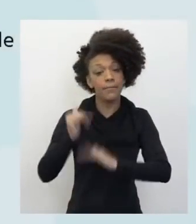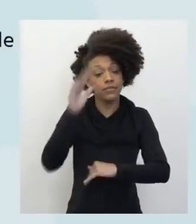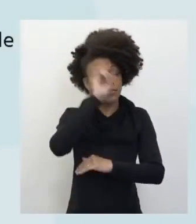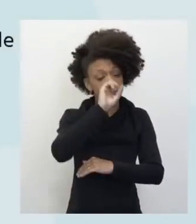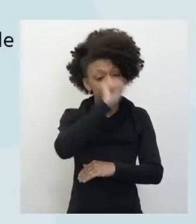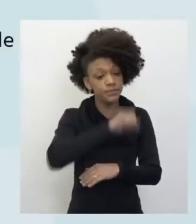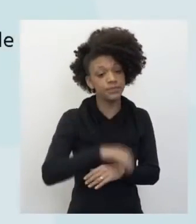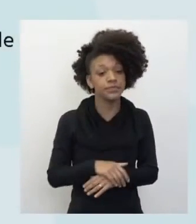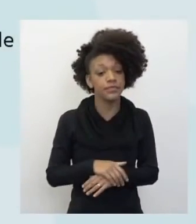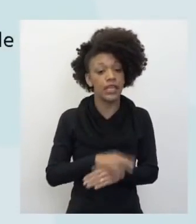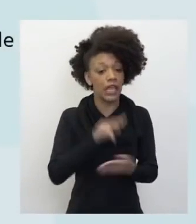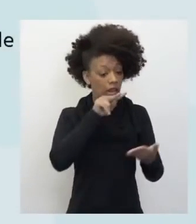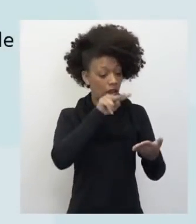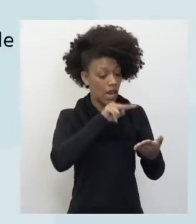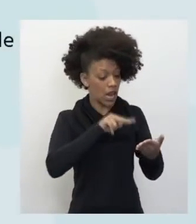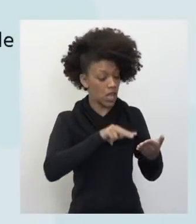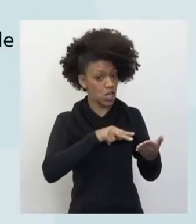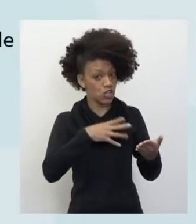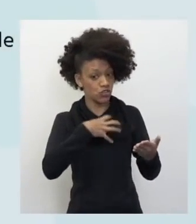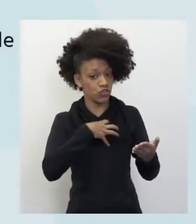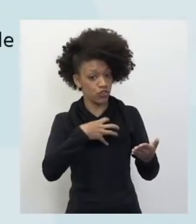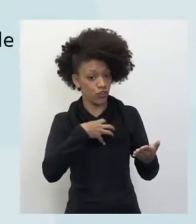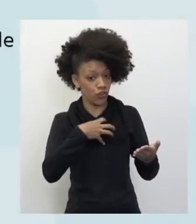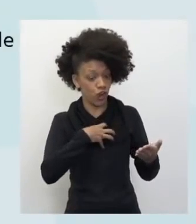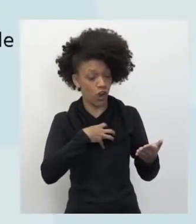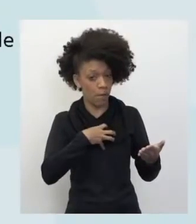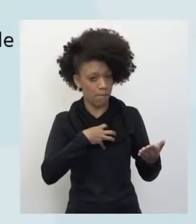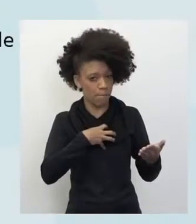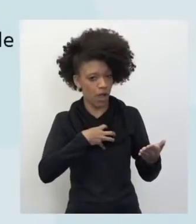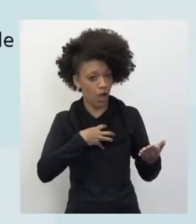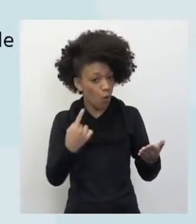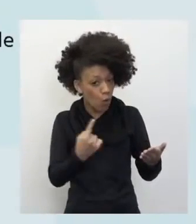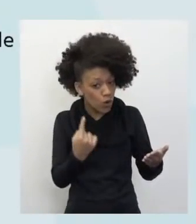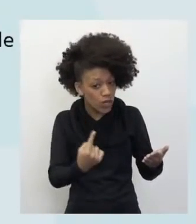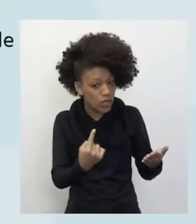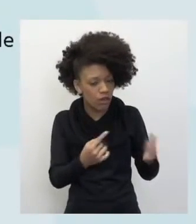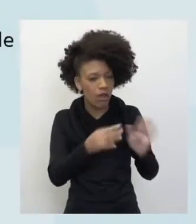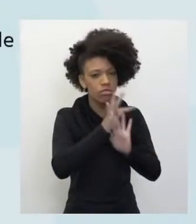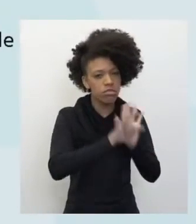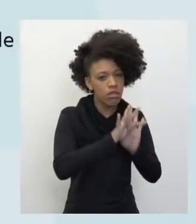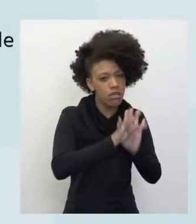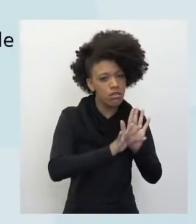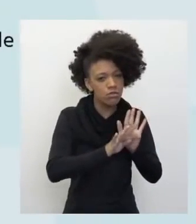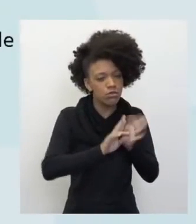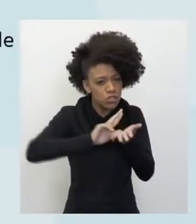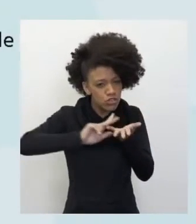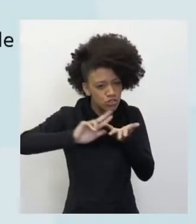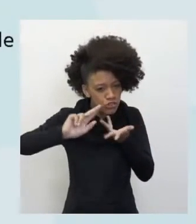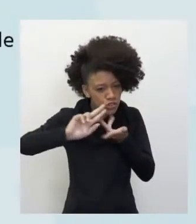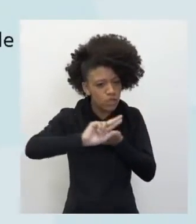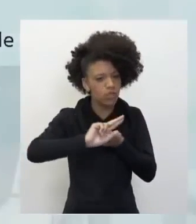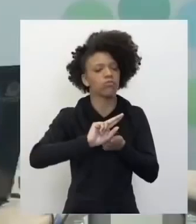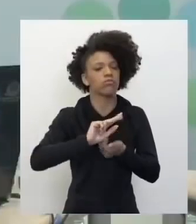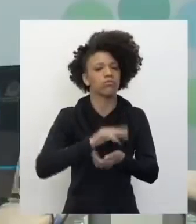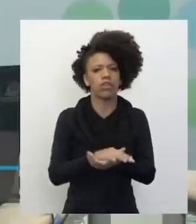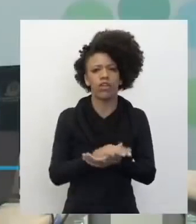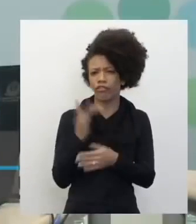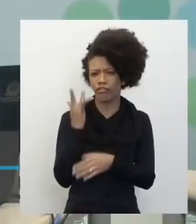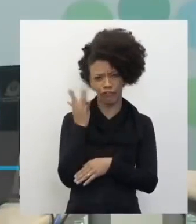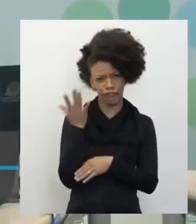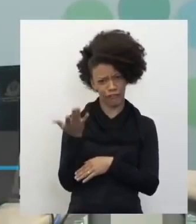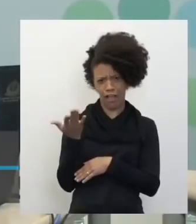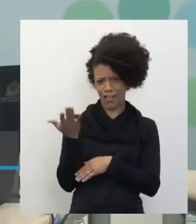é ler de forma autônoma textos de gêneros variados. Nossa, nunca foi tão fácil ler a habilidade,